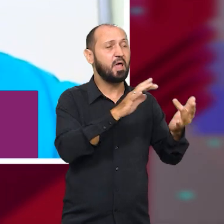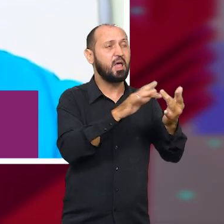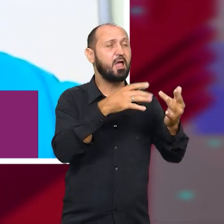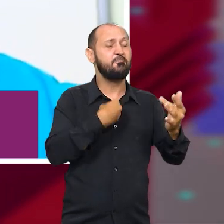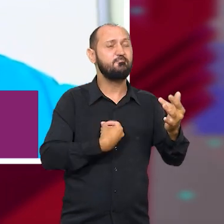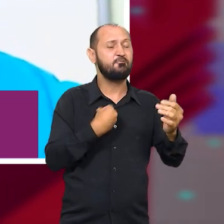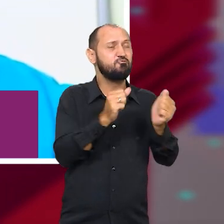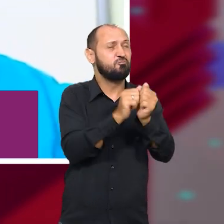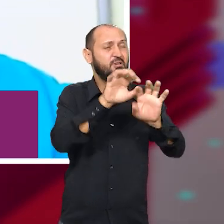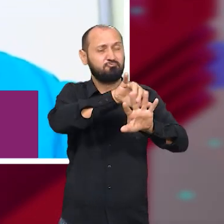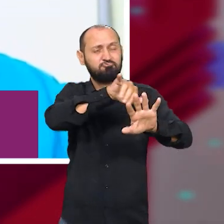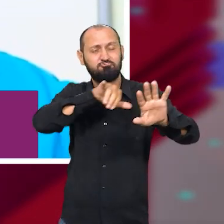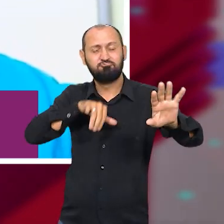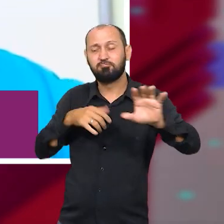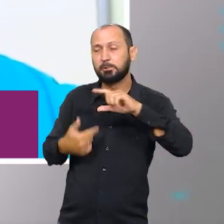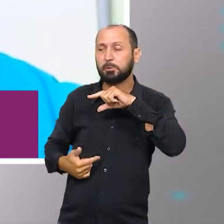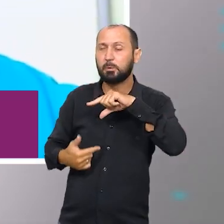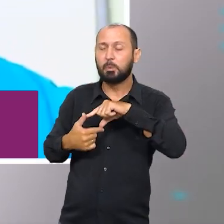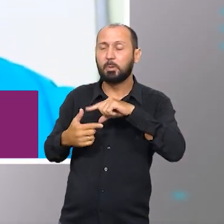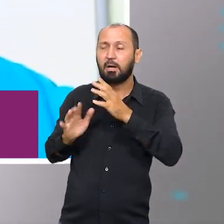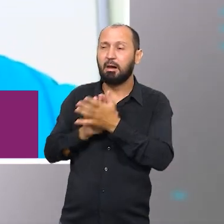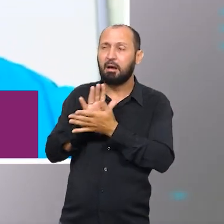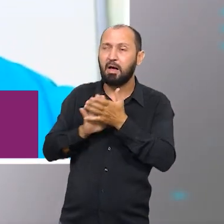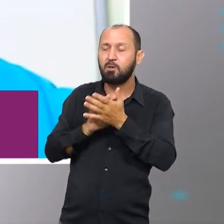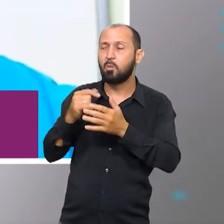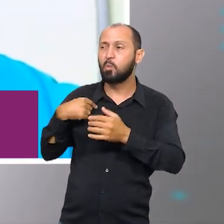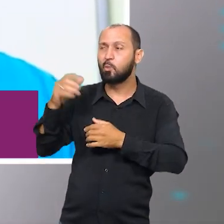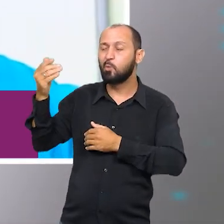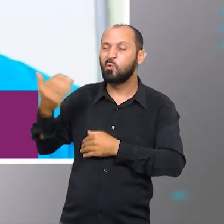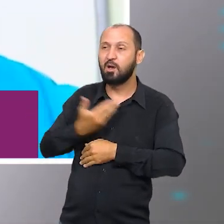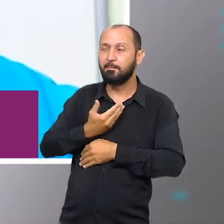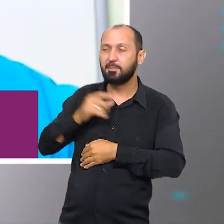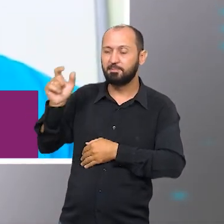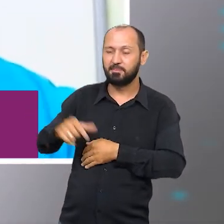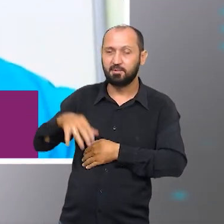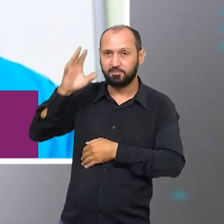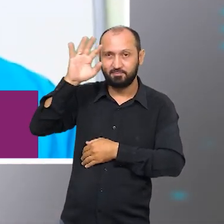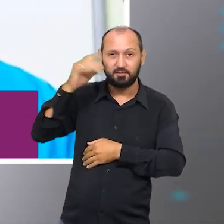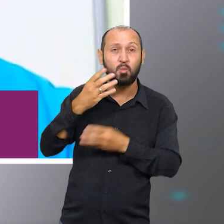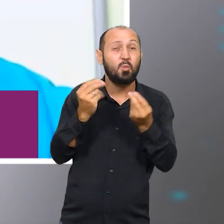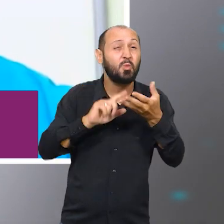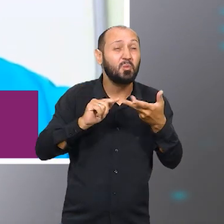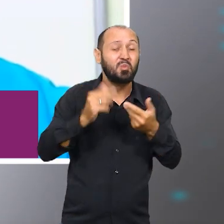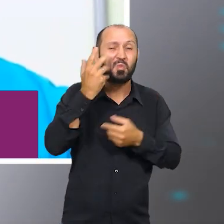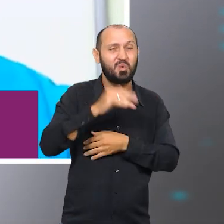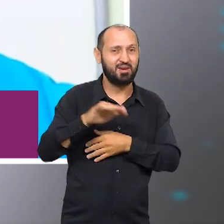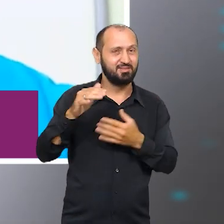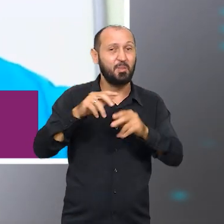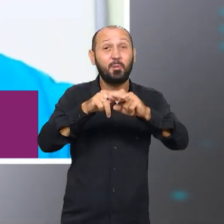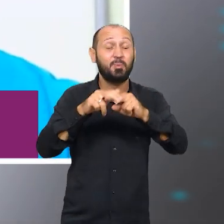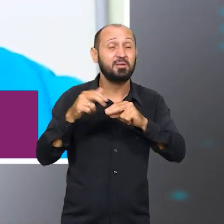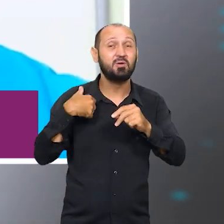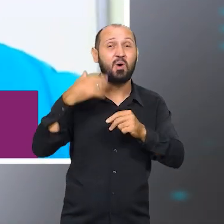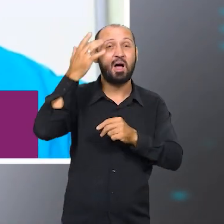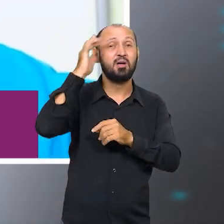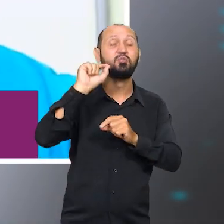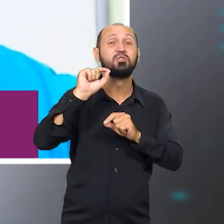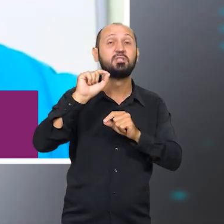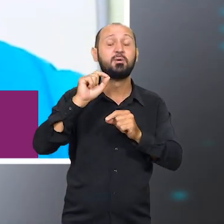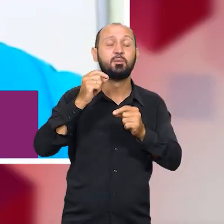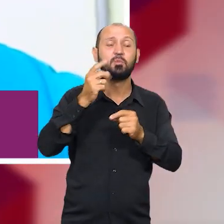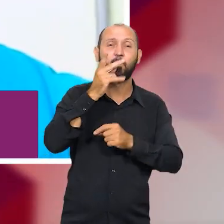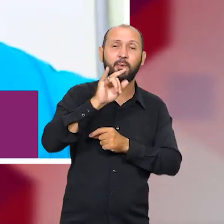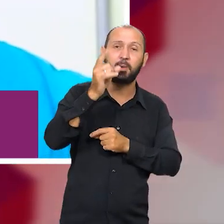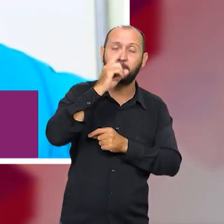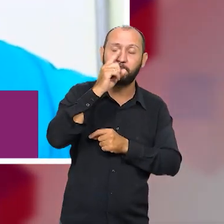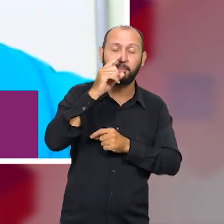querem conviver com ninguém, né? Ficam ali naquele mundo, interagem com algum amigo imaginário. A gente sabe que isso acontece muito com criança, então, por isso que eu